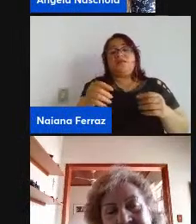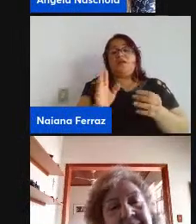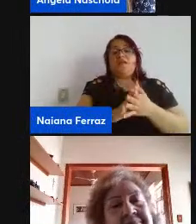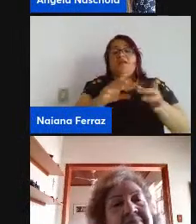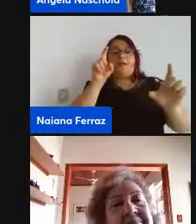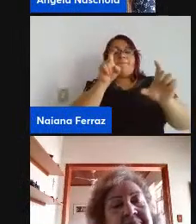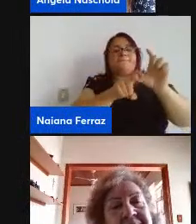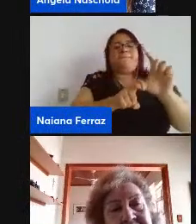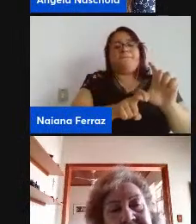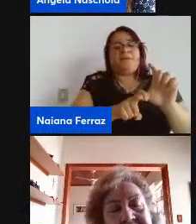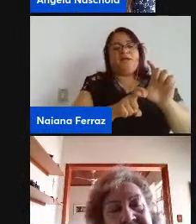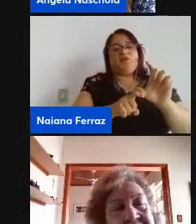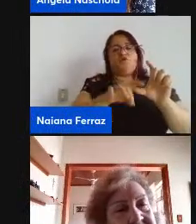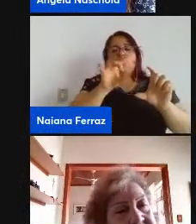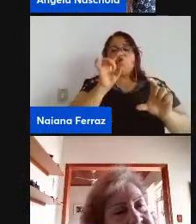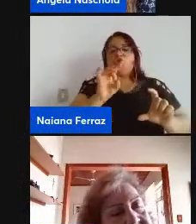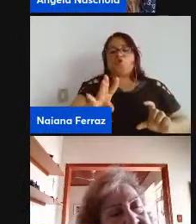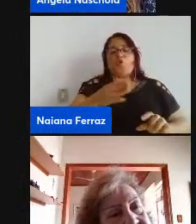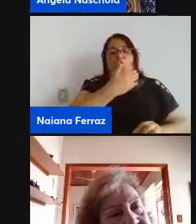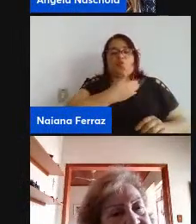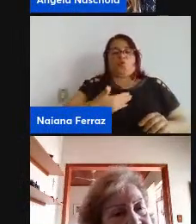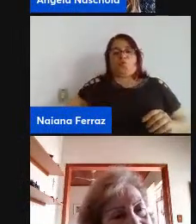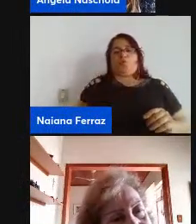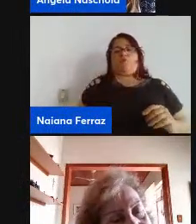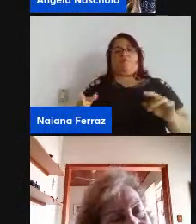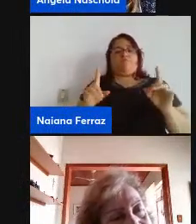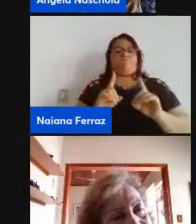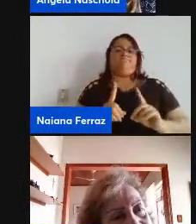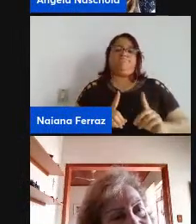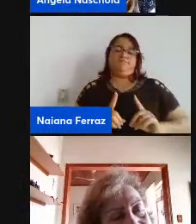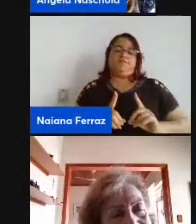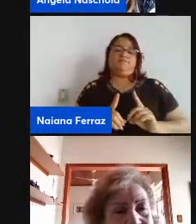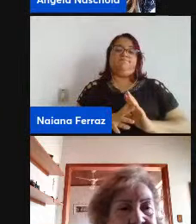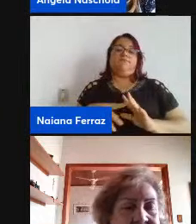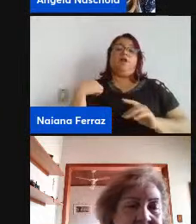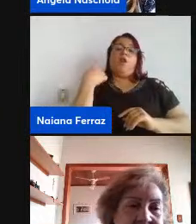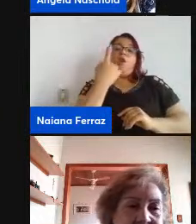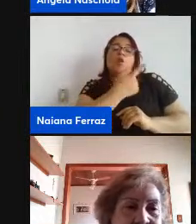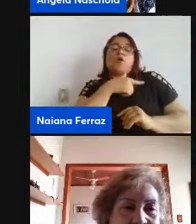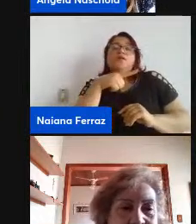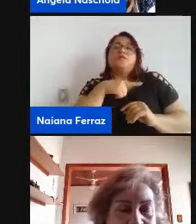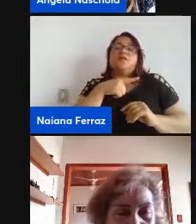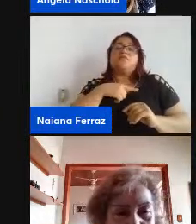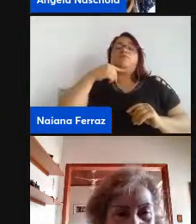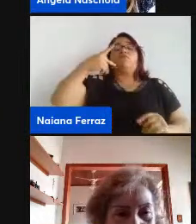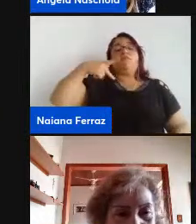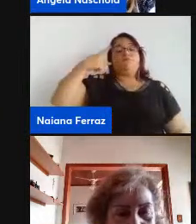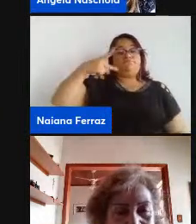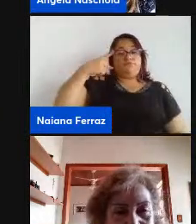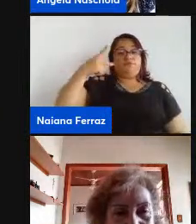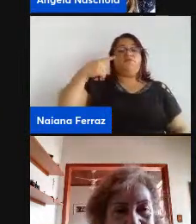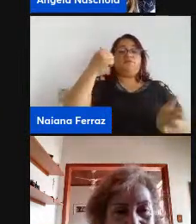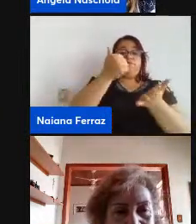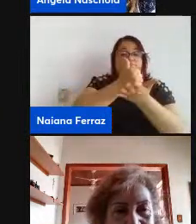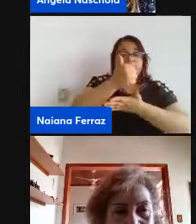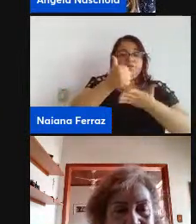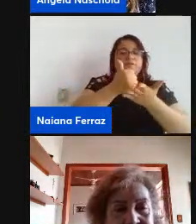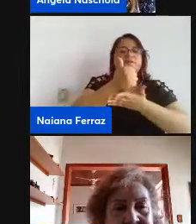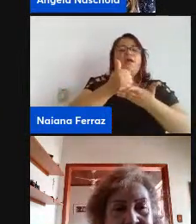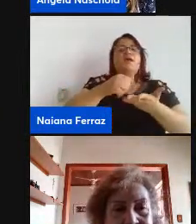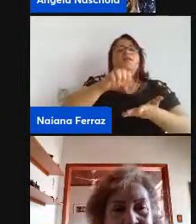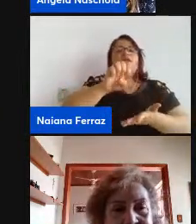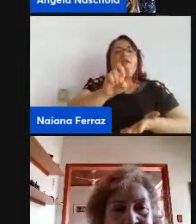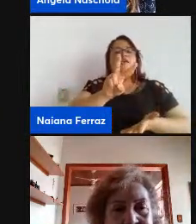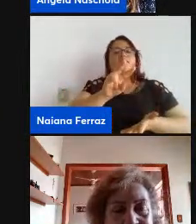de Estado. No caso, eu diria que nós temos uma política baseada em evidência